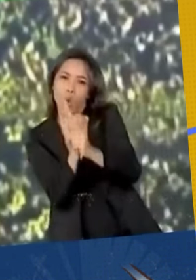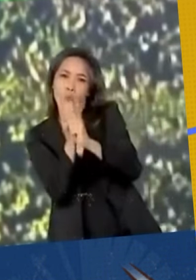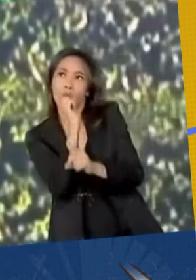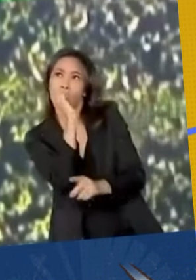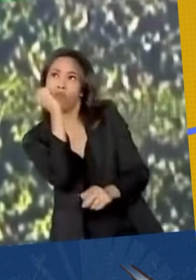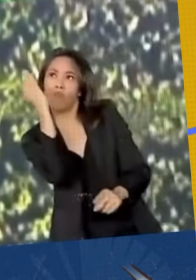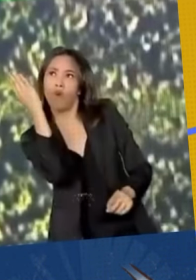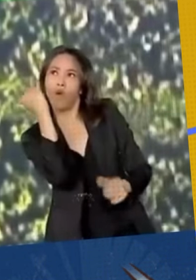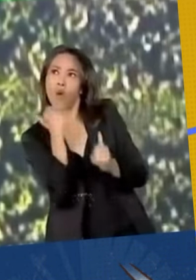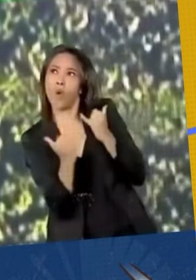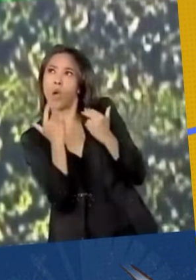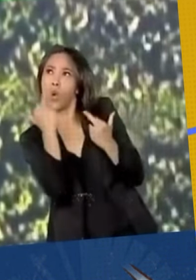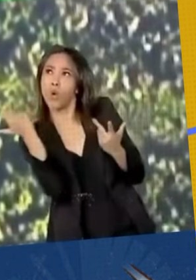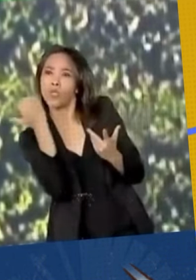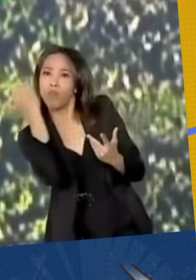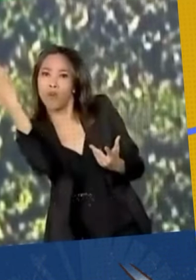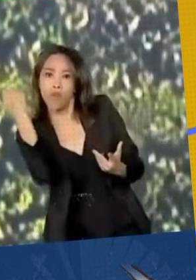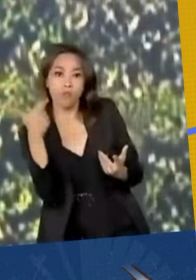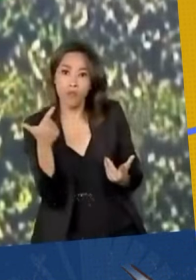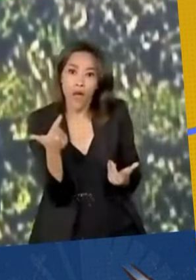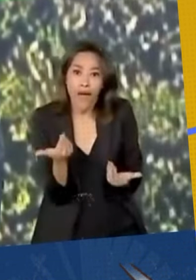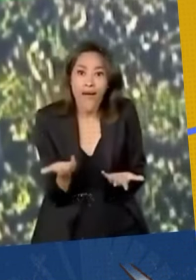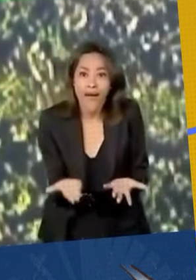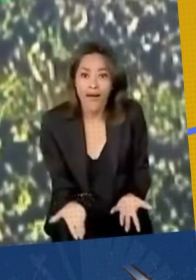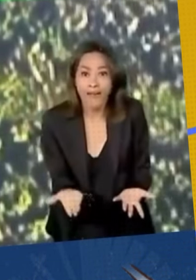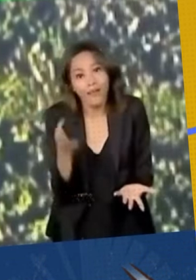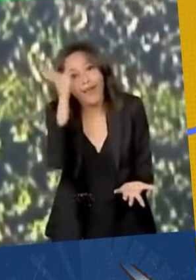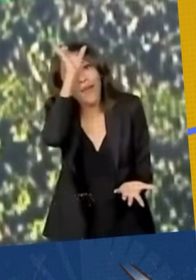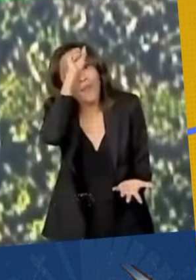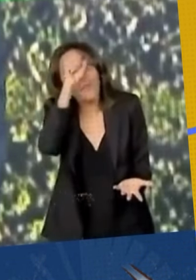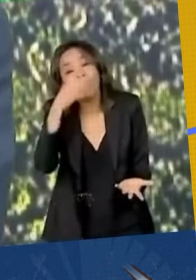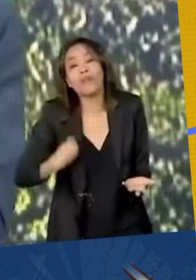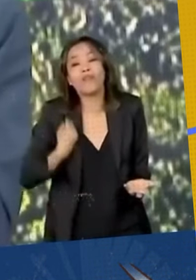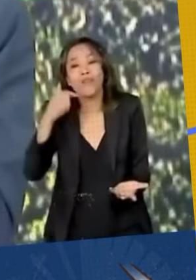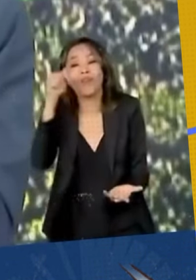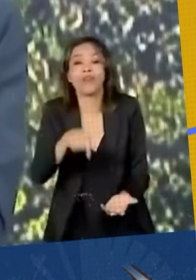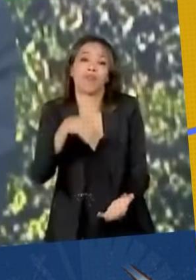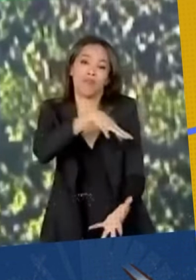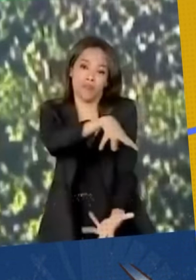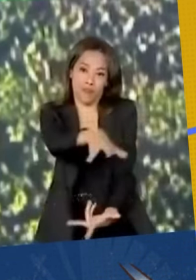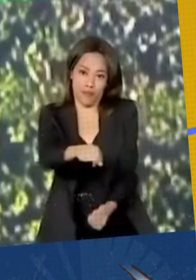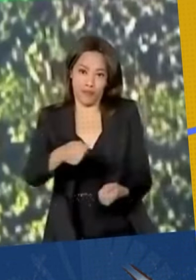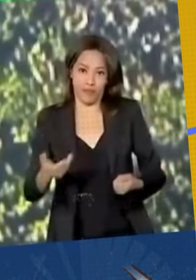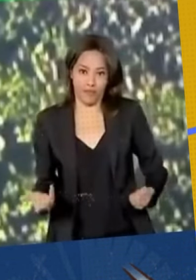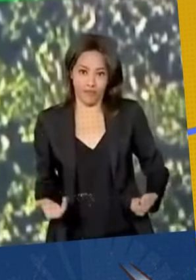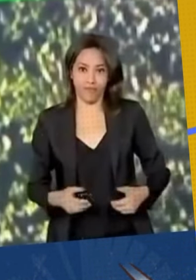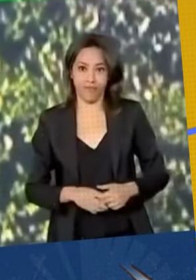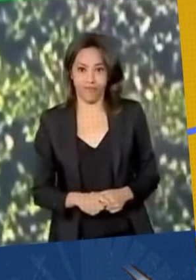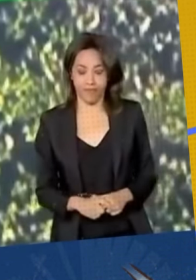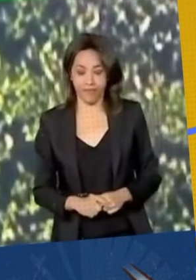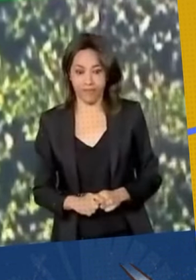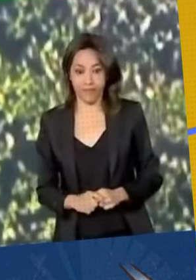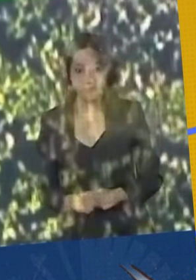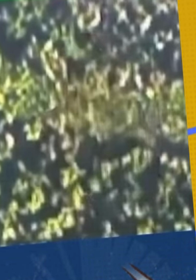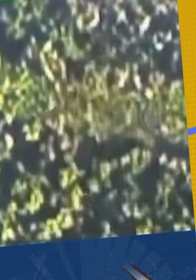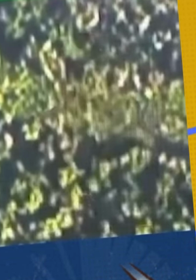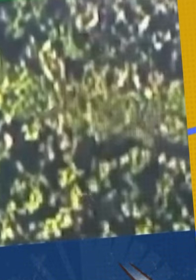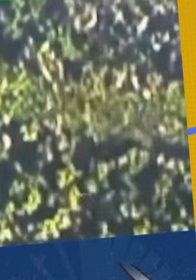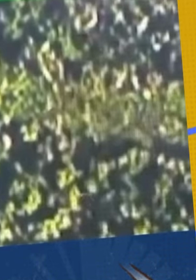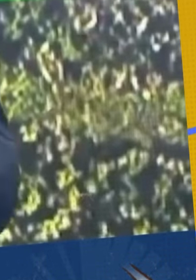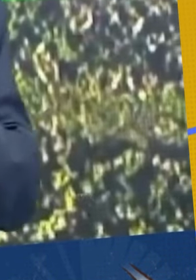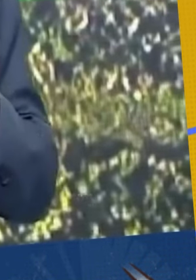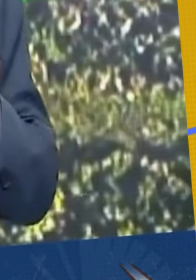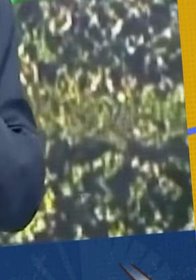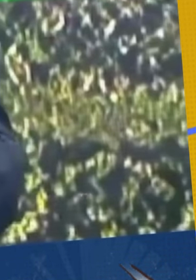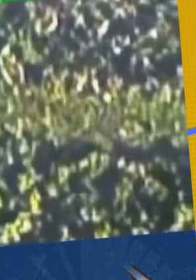lá fora não tem ele vai ter que aprender a viver aqui ele vai ter que utilizar o muito do dinheiro que